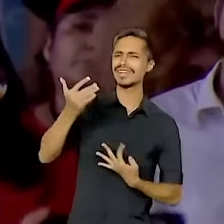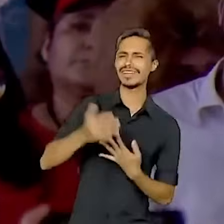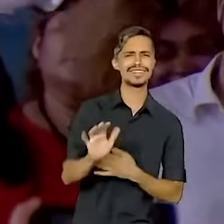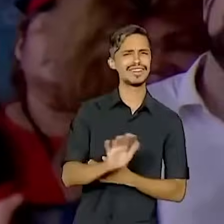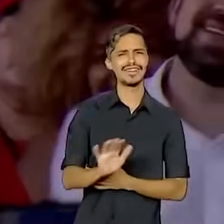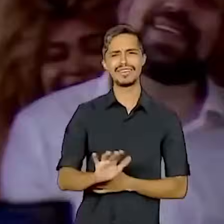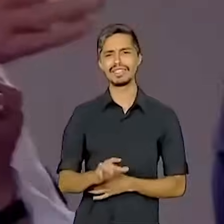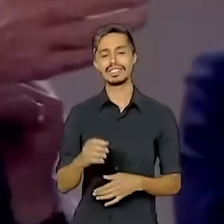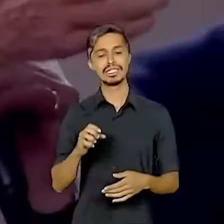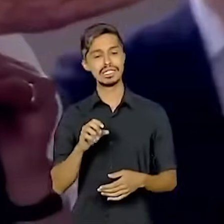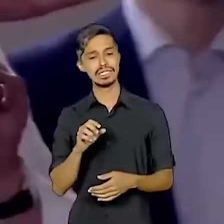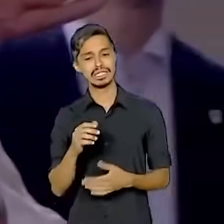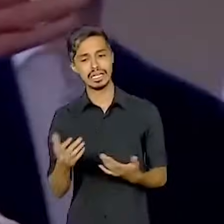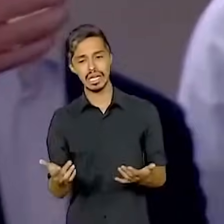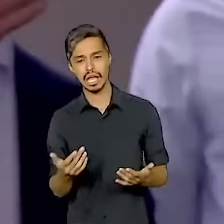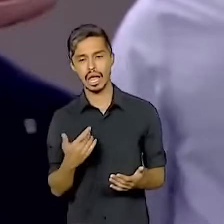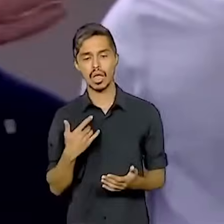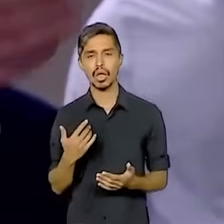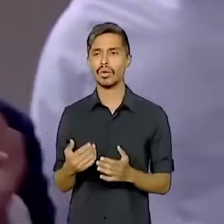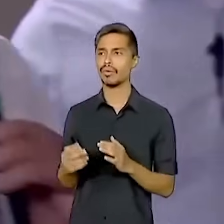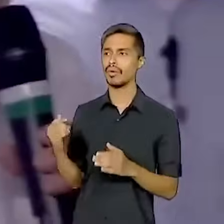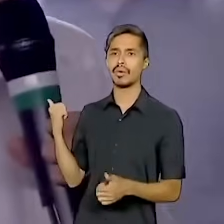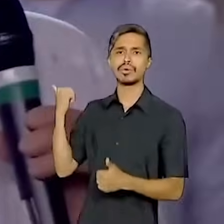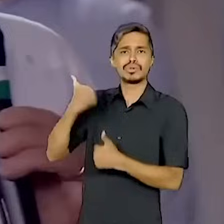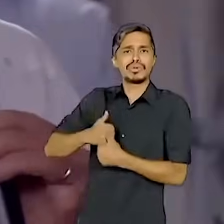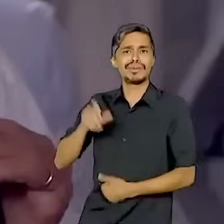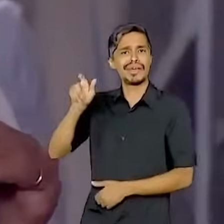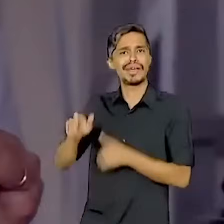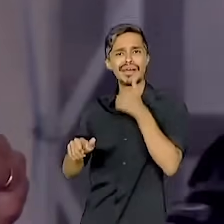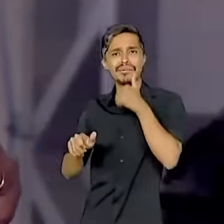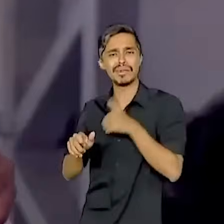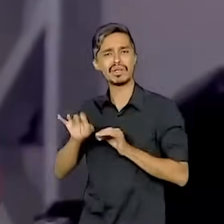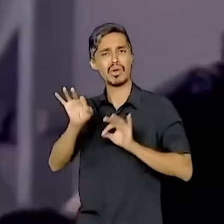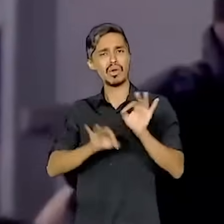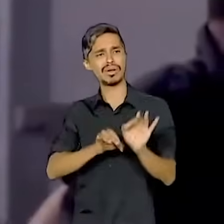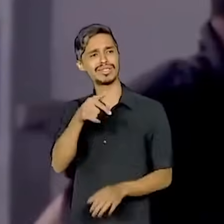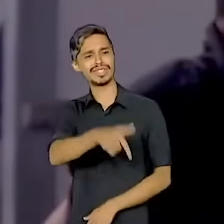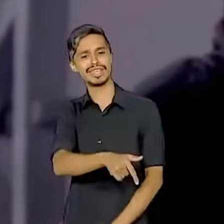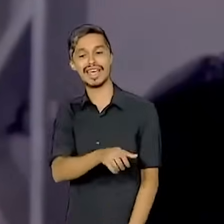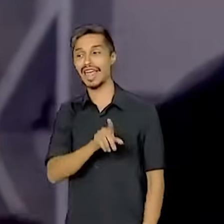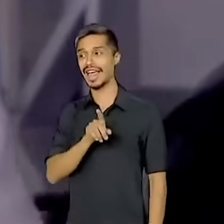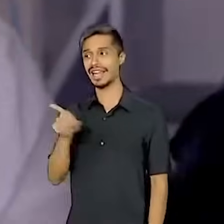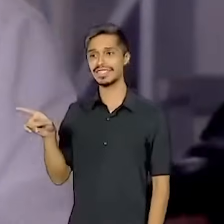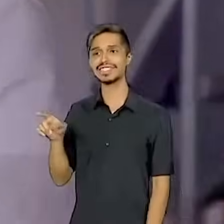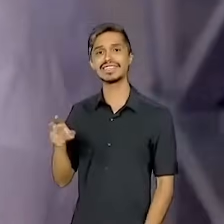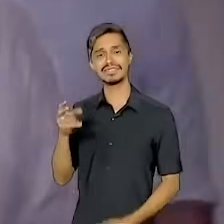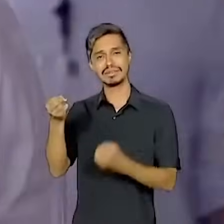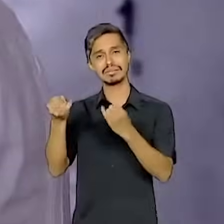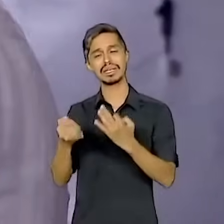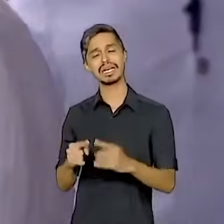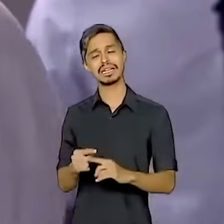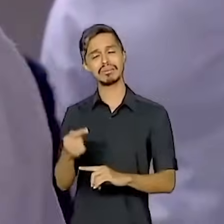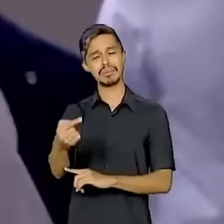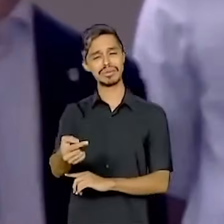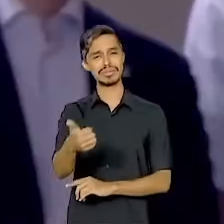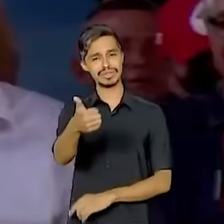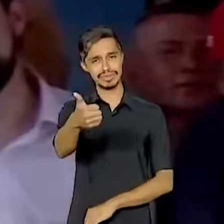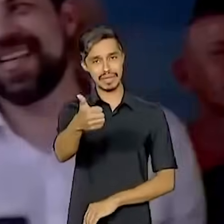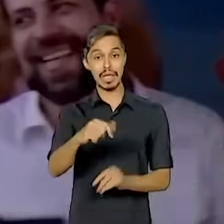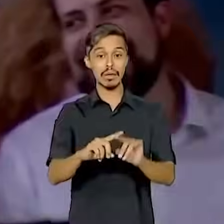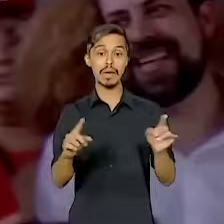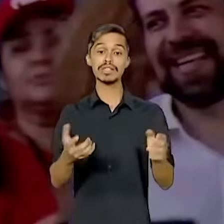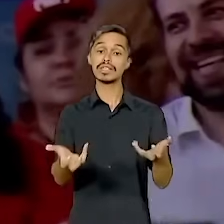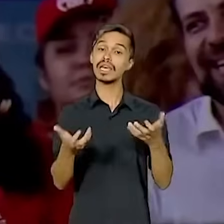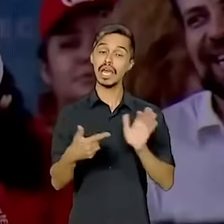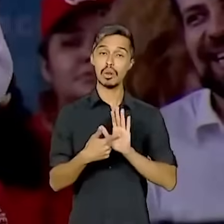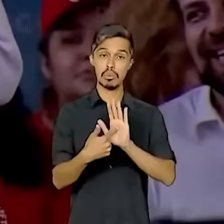coisa, senão eu vou tirar o lugar das meninas que coordenam isso aqui, então elas que vão ter que explicar depois. Eu só